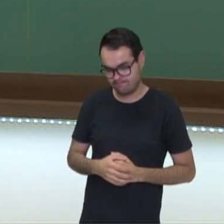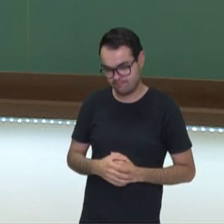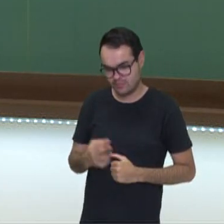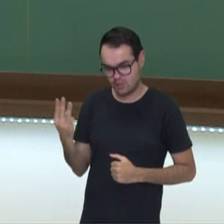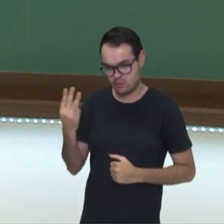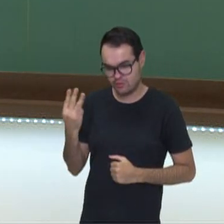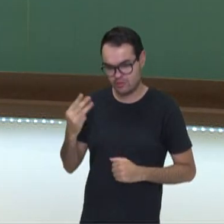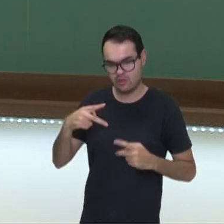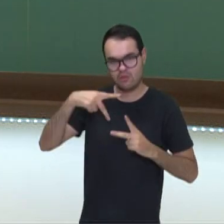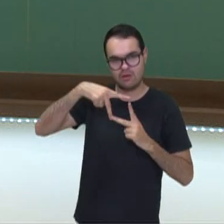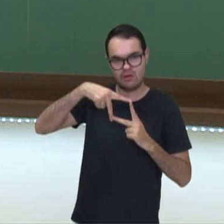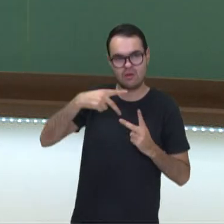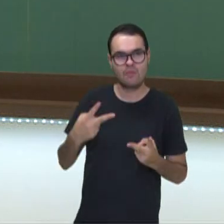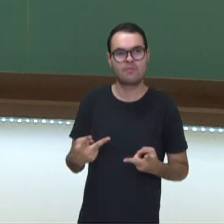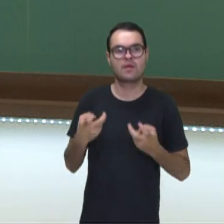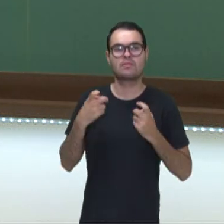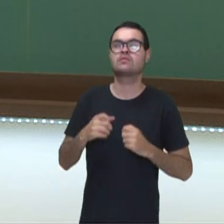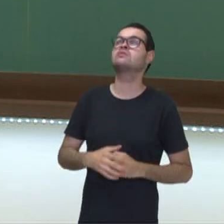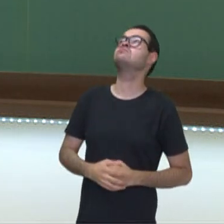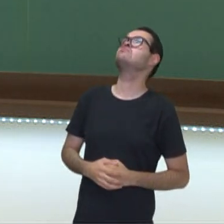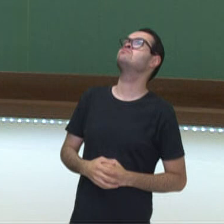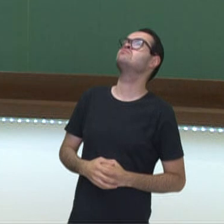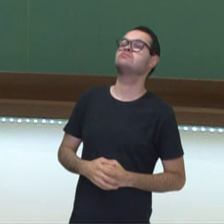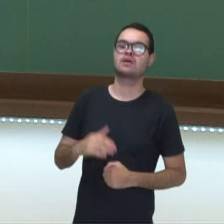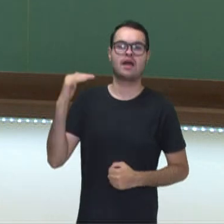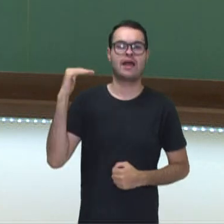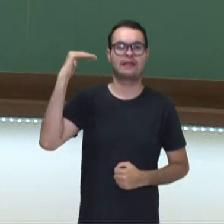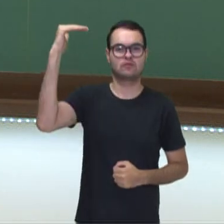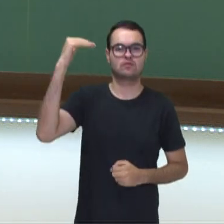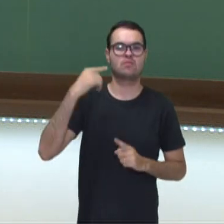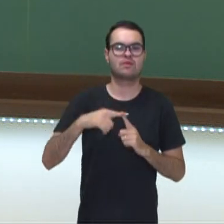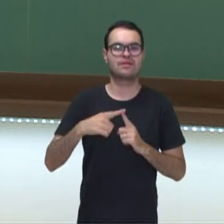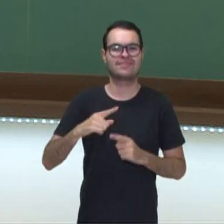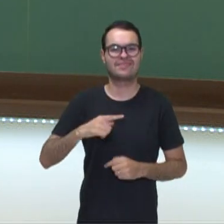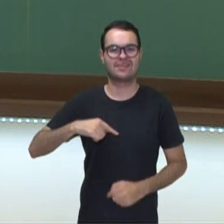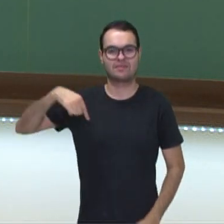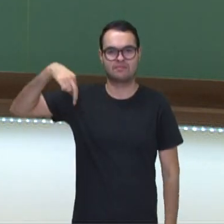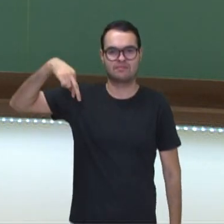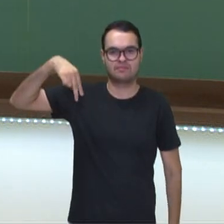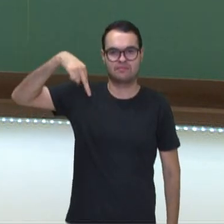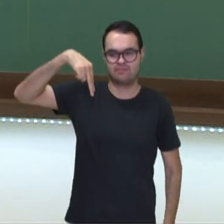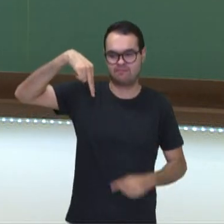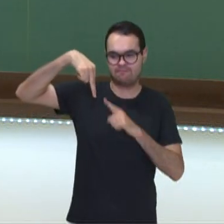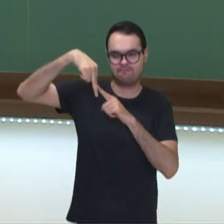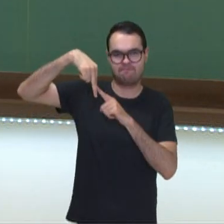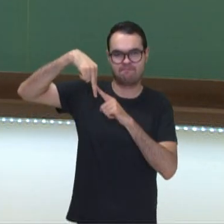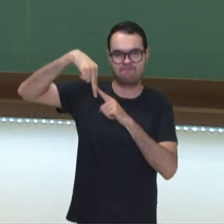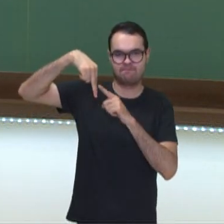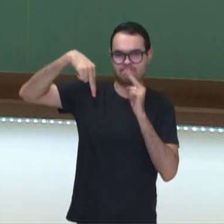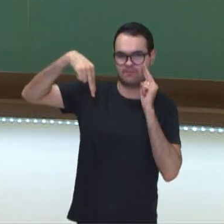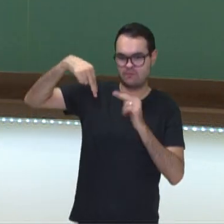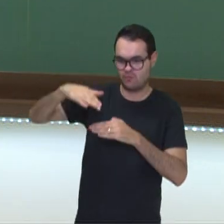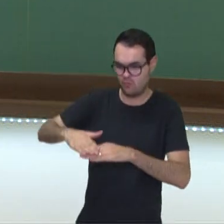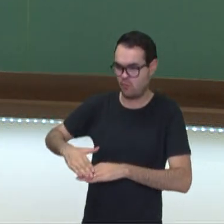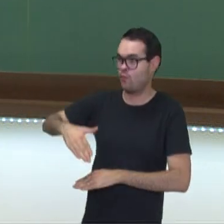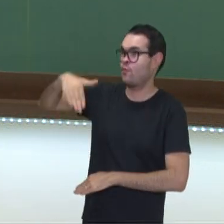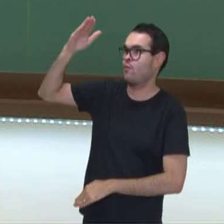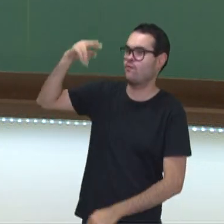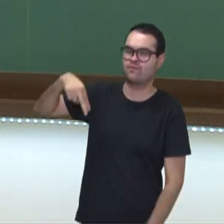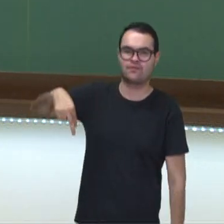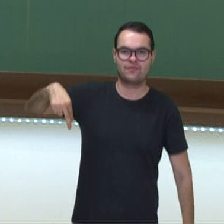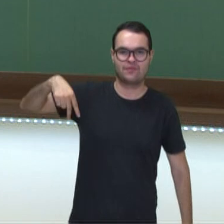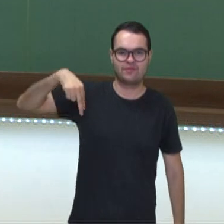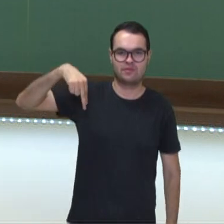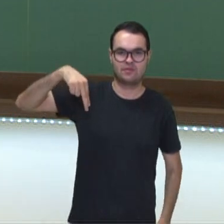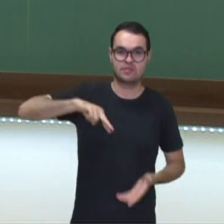terceiro quadrinho eu percebo que ele está falando com um adulto, pela presença visual dessas longas pernas, dessas pernas compridas